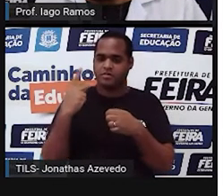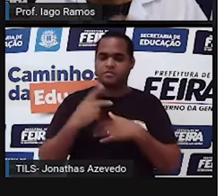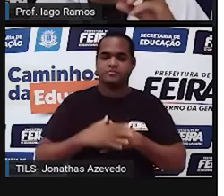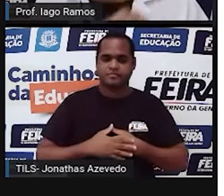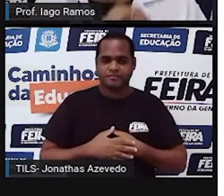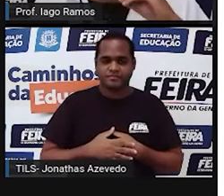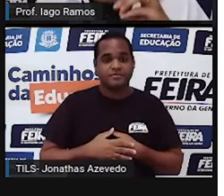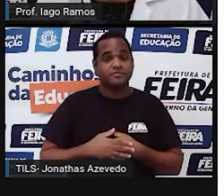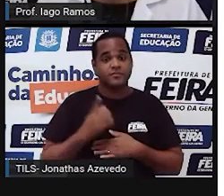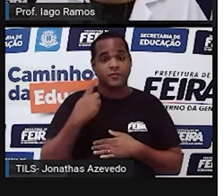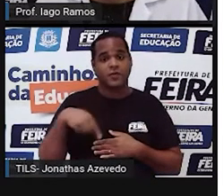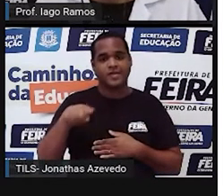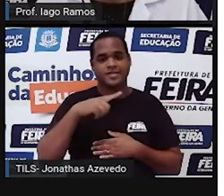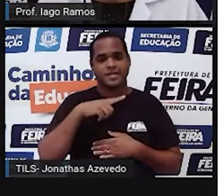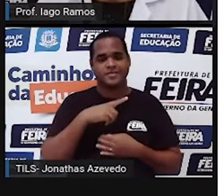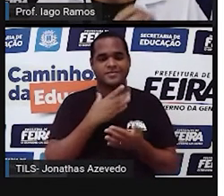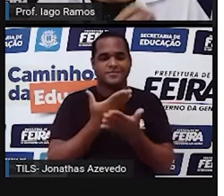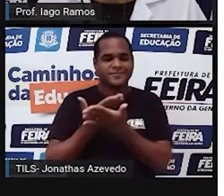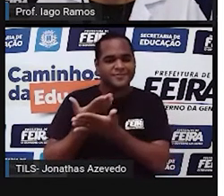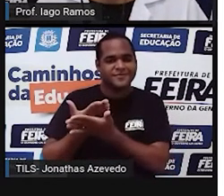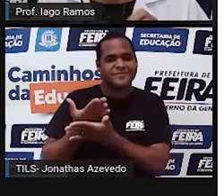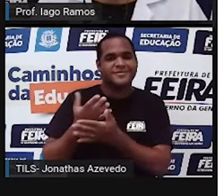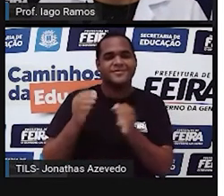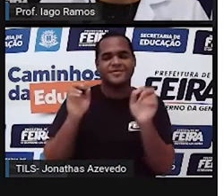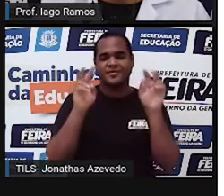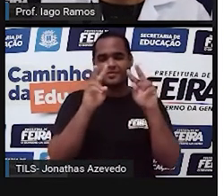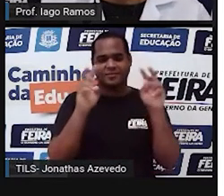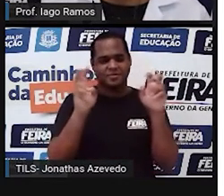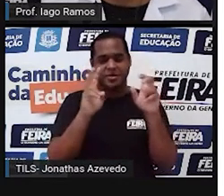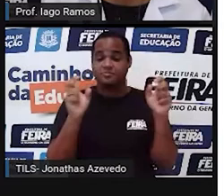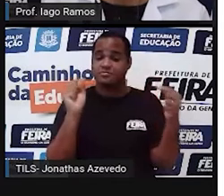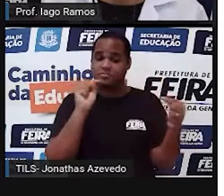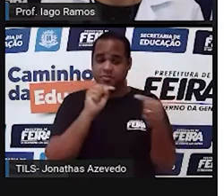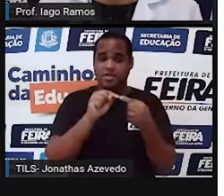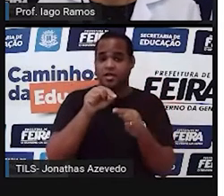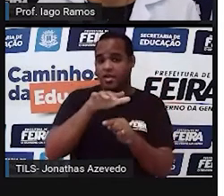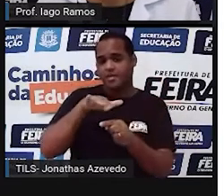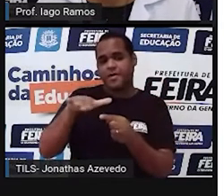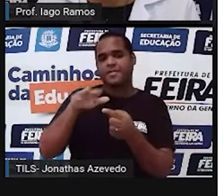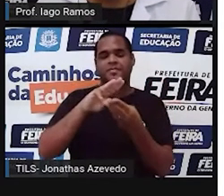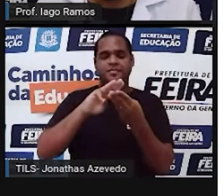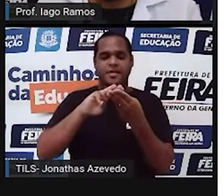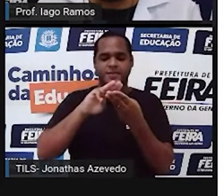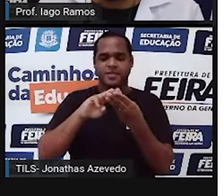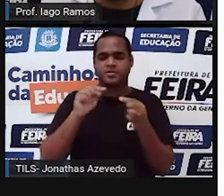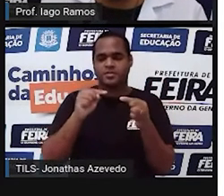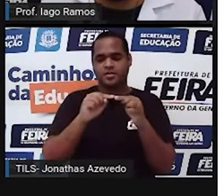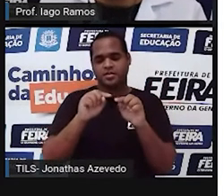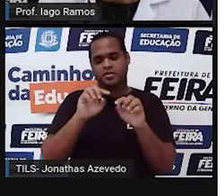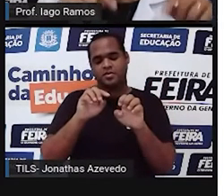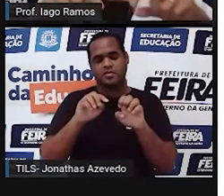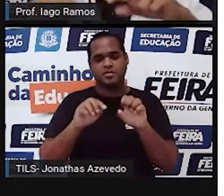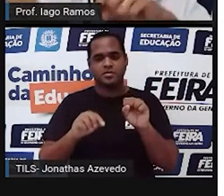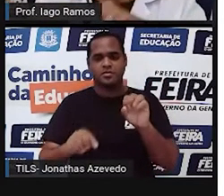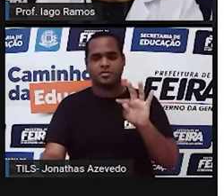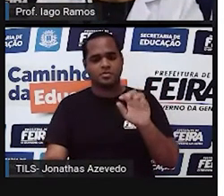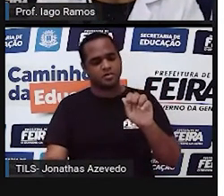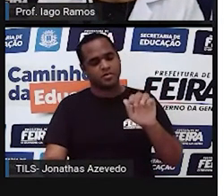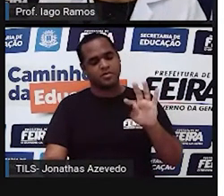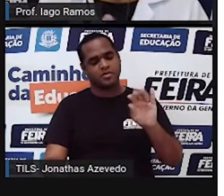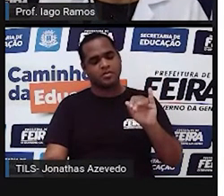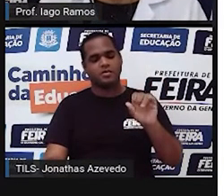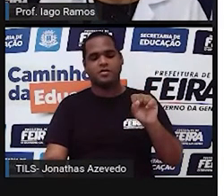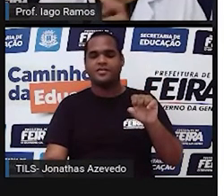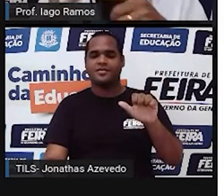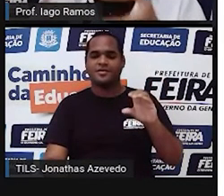gente vai estudar nessa aula tem a ver com essa parte da matemática chamada estatística. E nessa